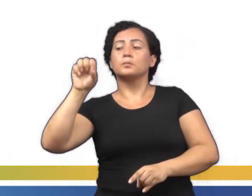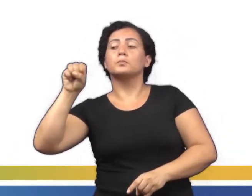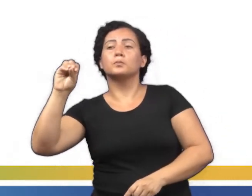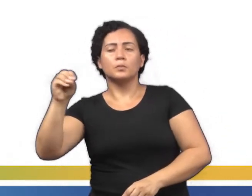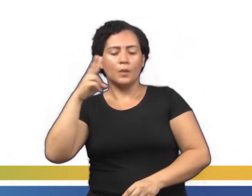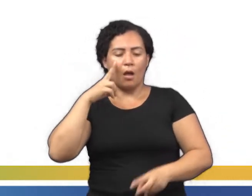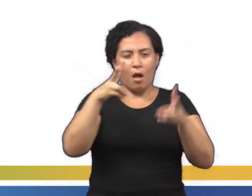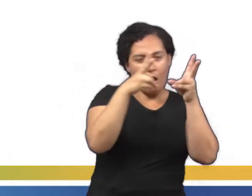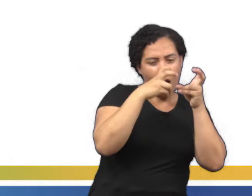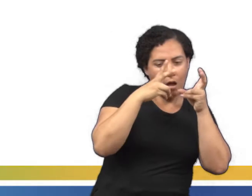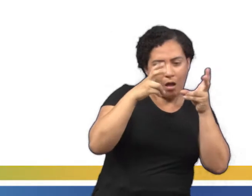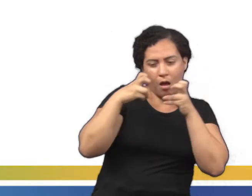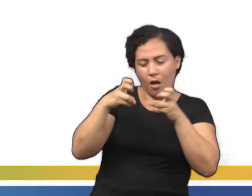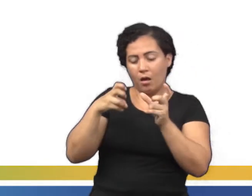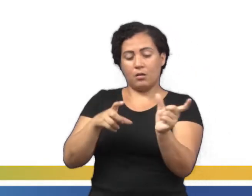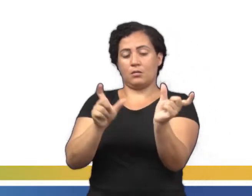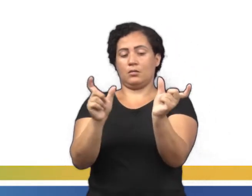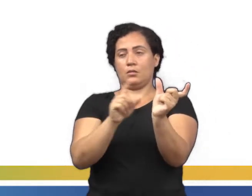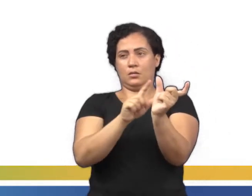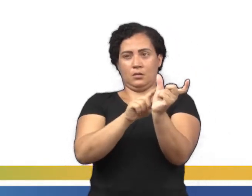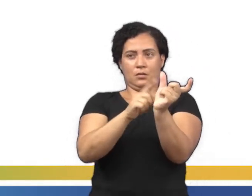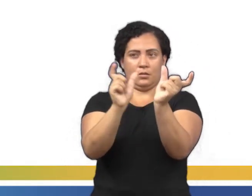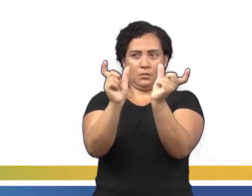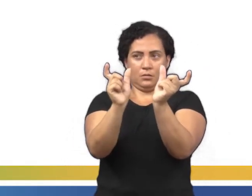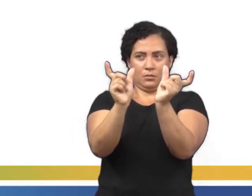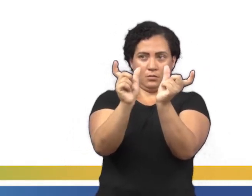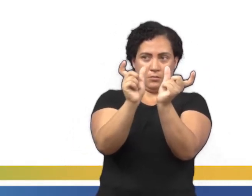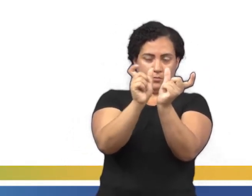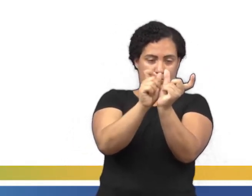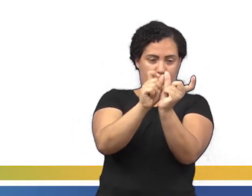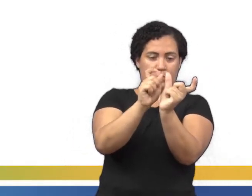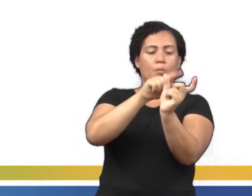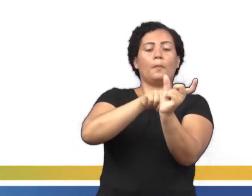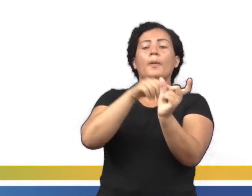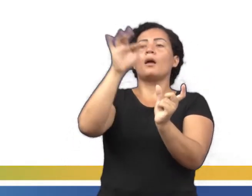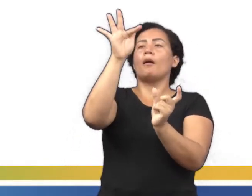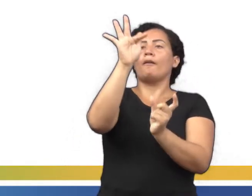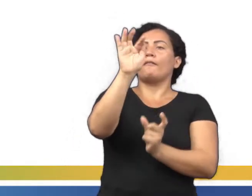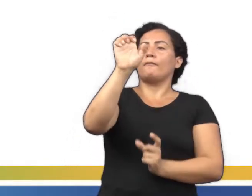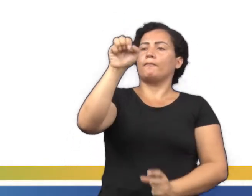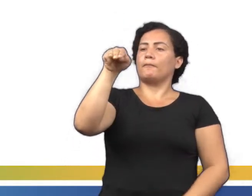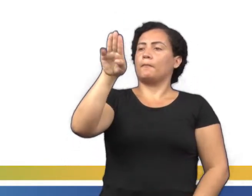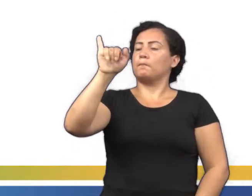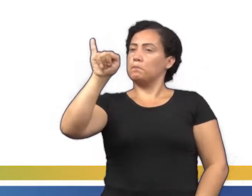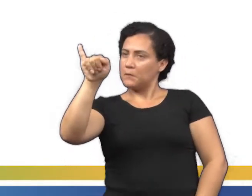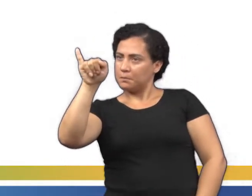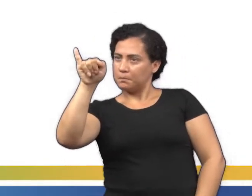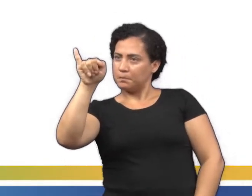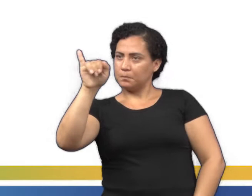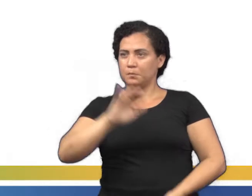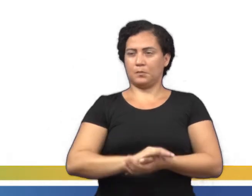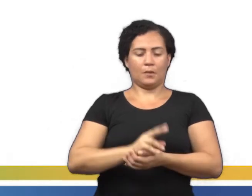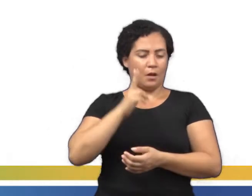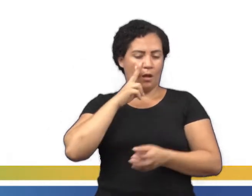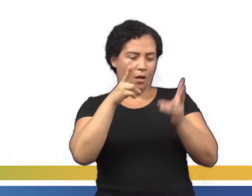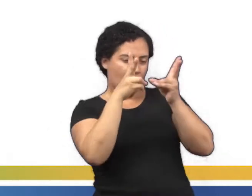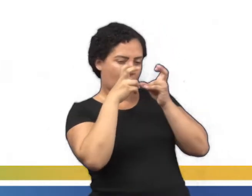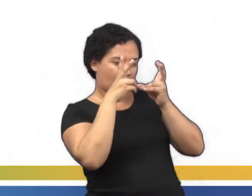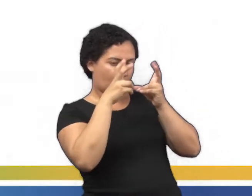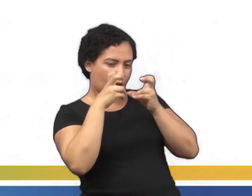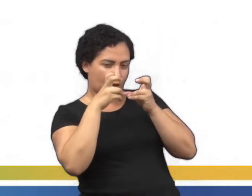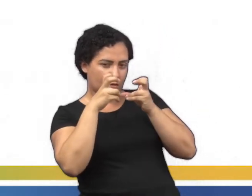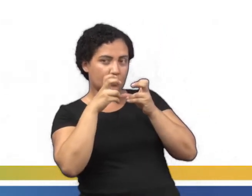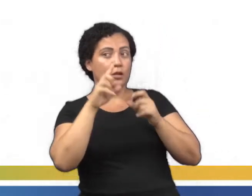a gente percebe que aí no início tem o femin, que vem da palavra feminino. Então, já podemos perceber que essa palavra